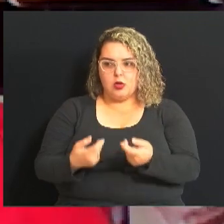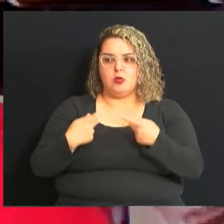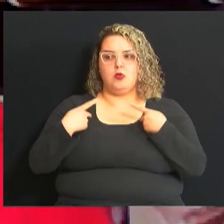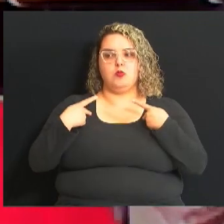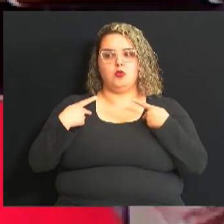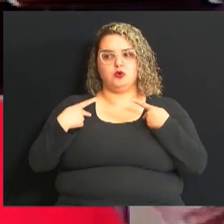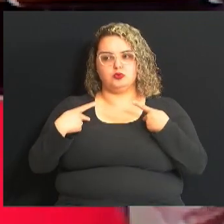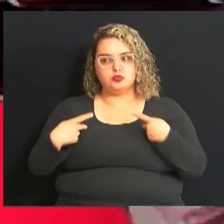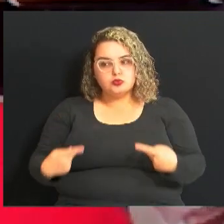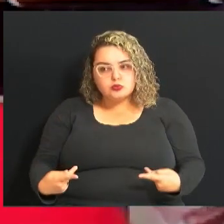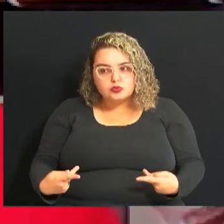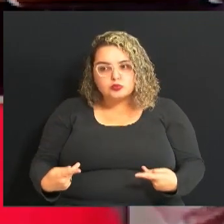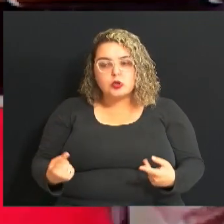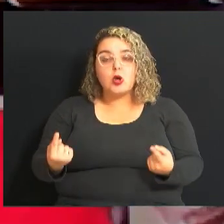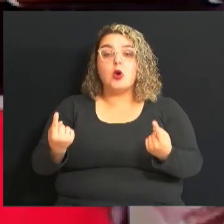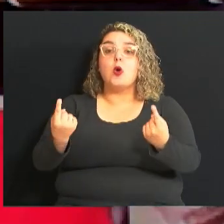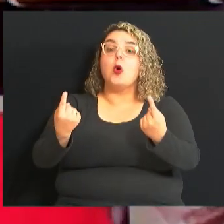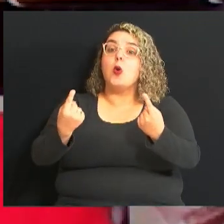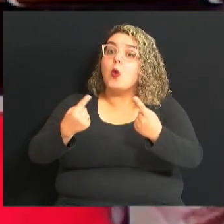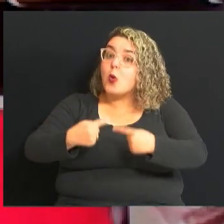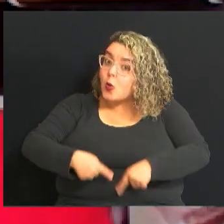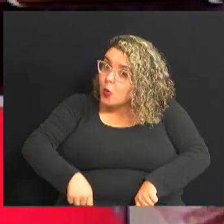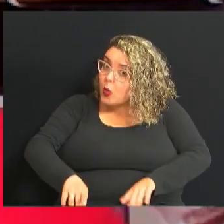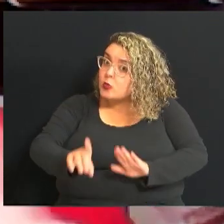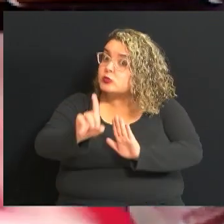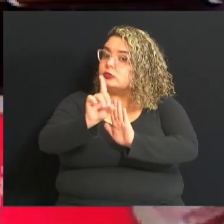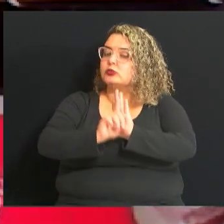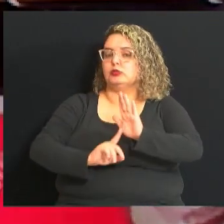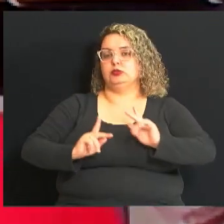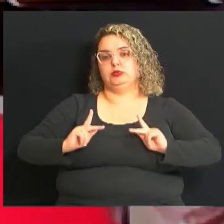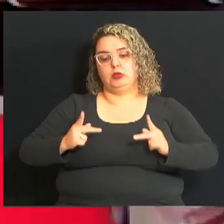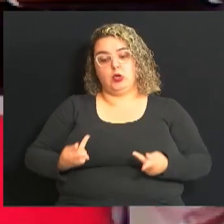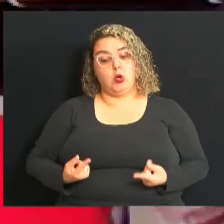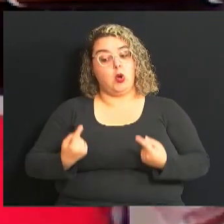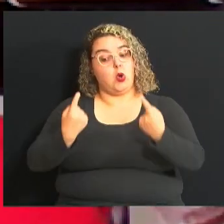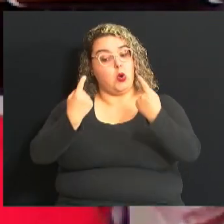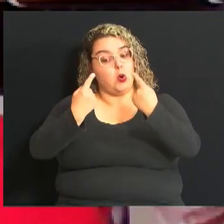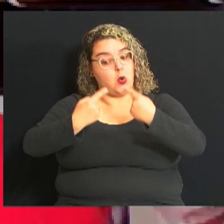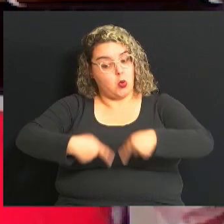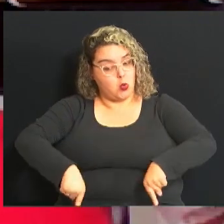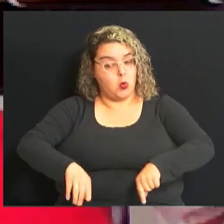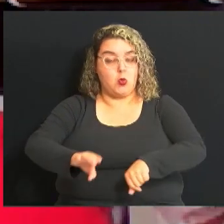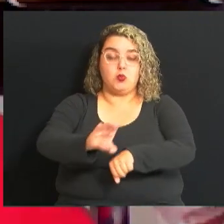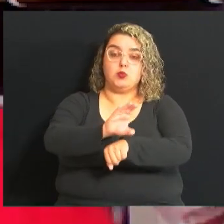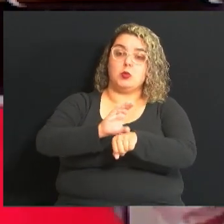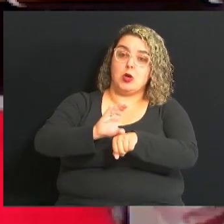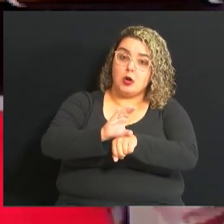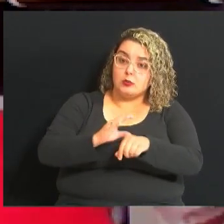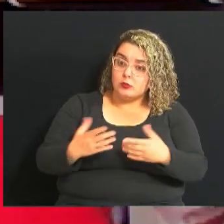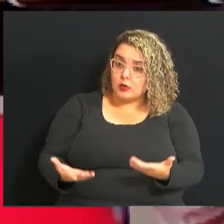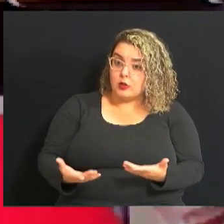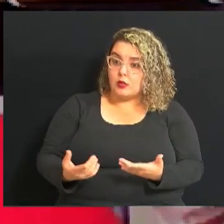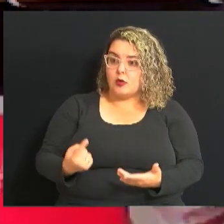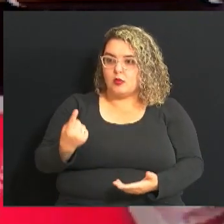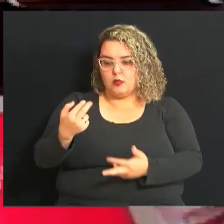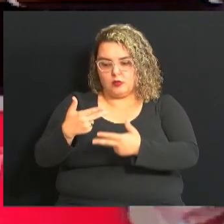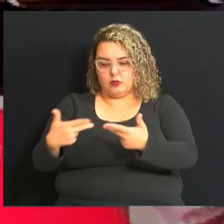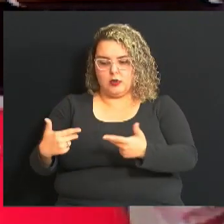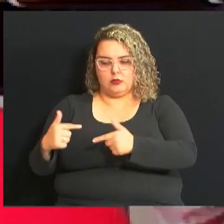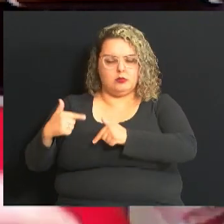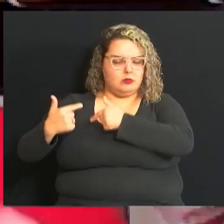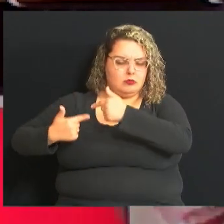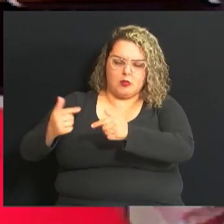que vão contra direitos humanos, que vão contra a Constituição. Então, uma coisa é ser conservador,